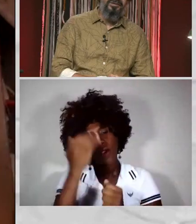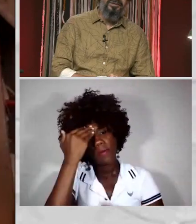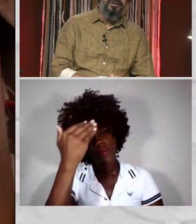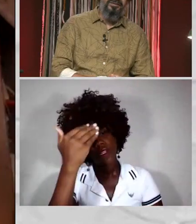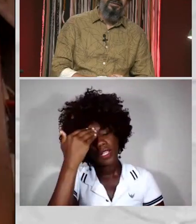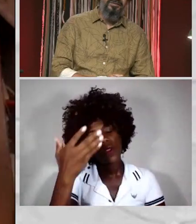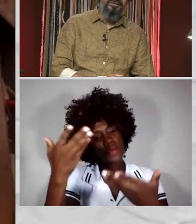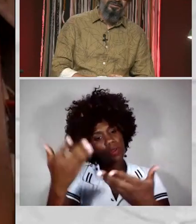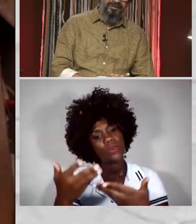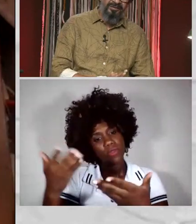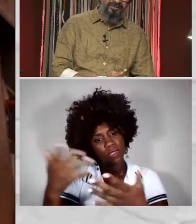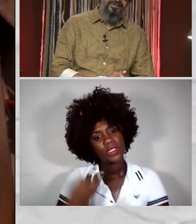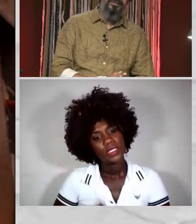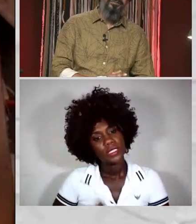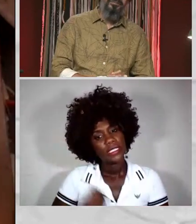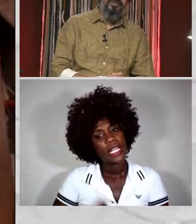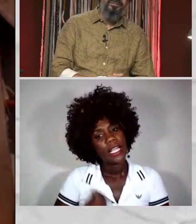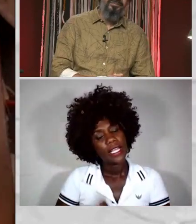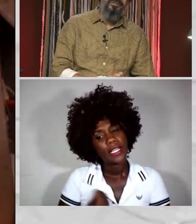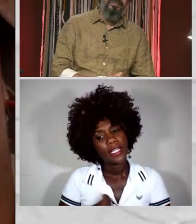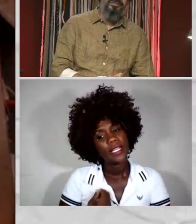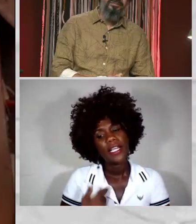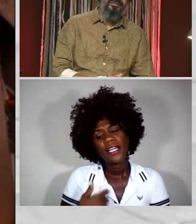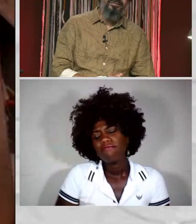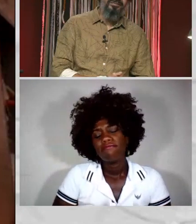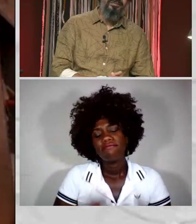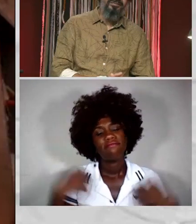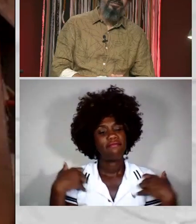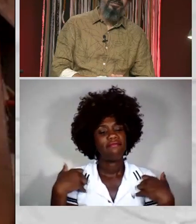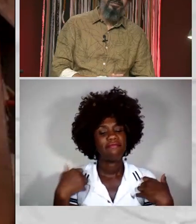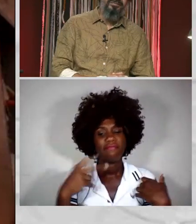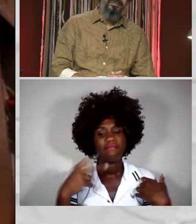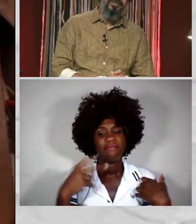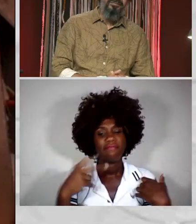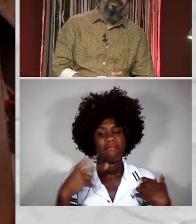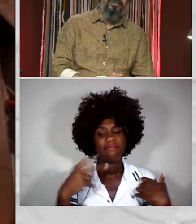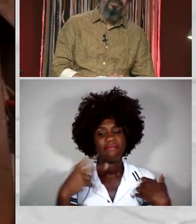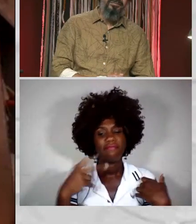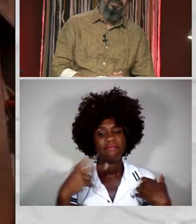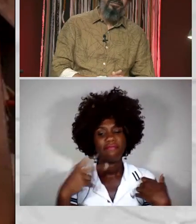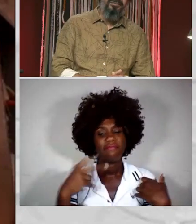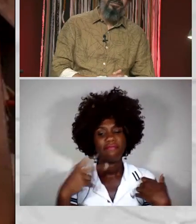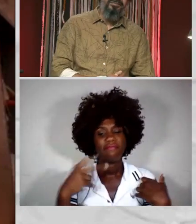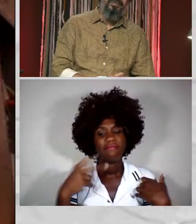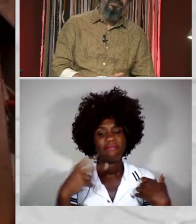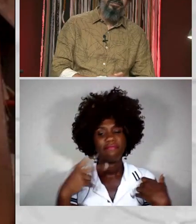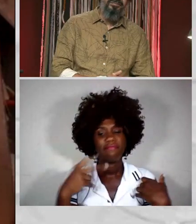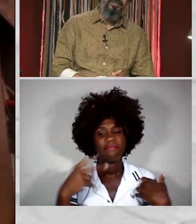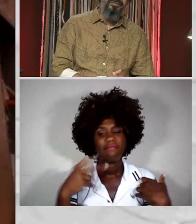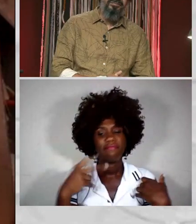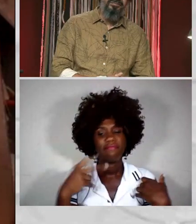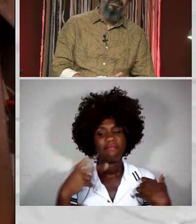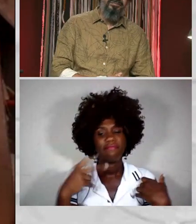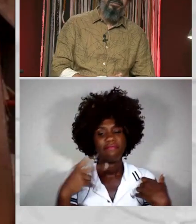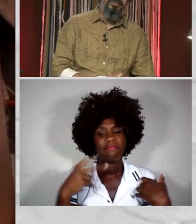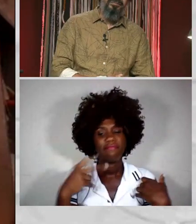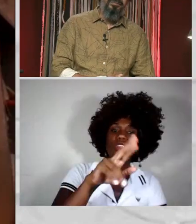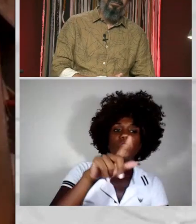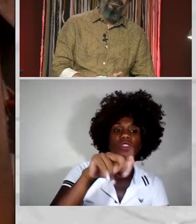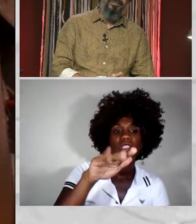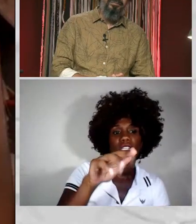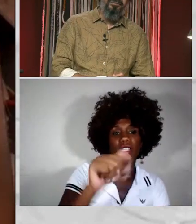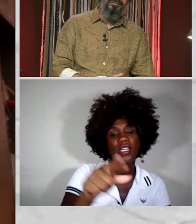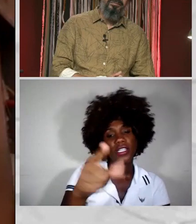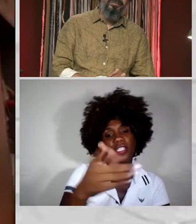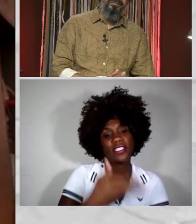pelo convite. Estar aqui, assim, me honra demais estar aqui com você nessa conversaria ao lado da Juliana e do Lazo Matumbi e